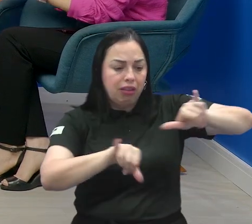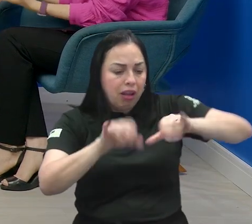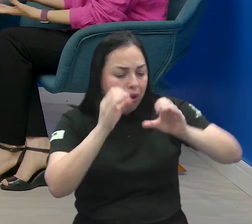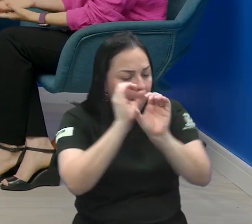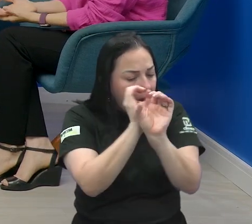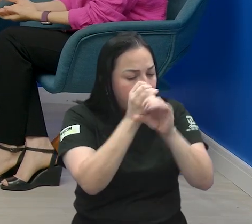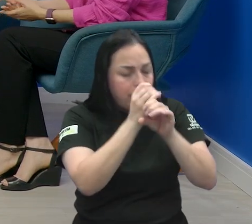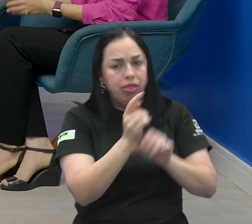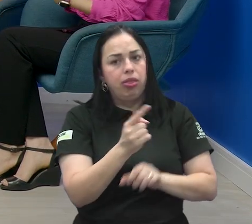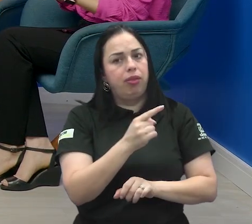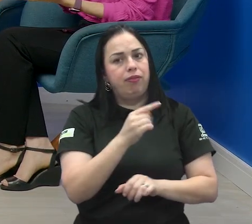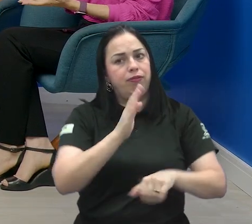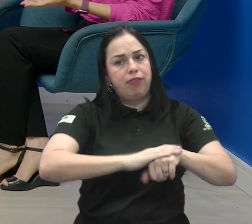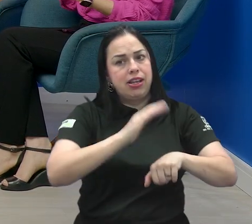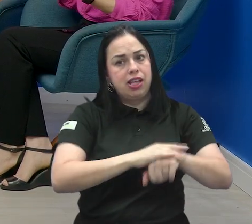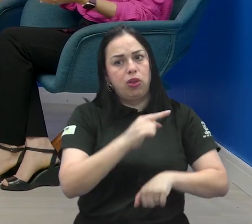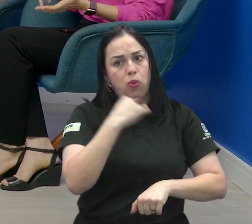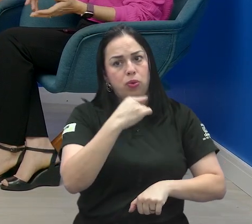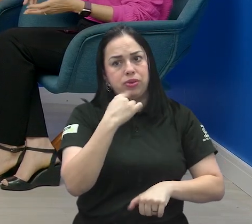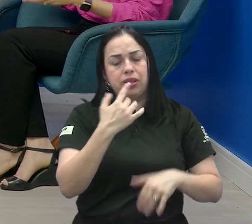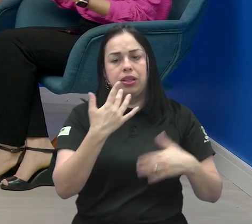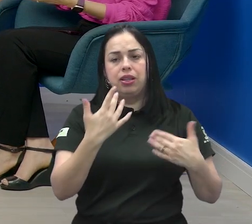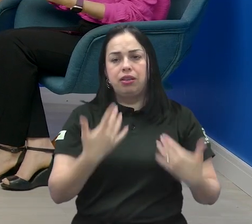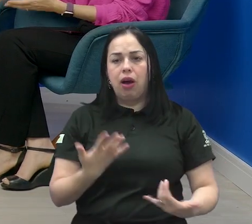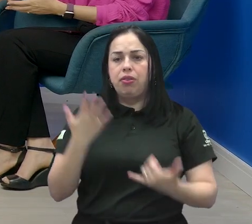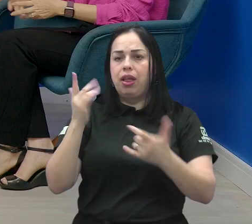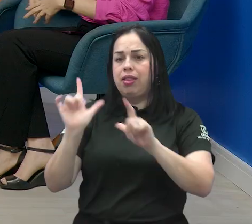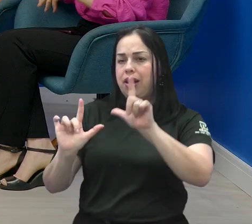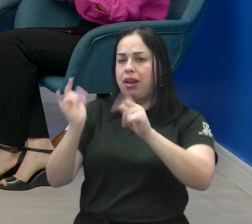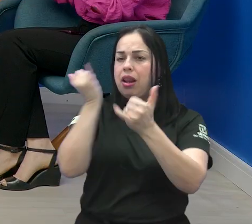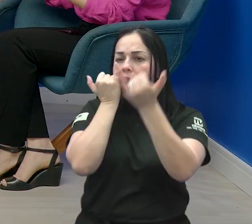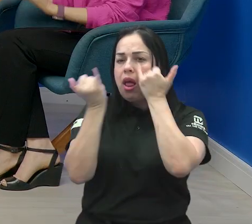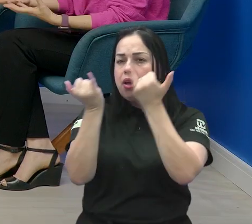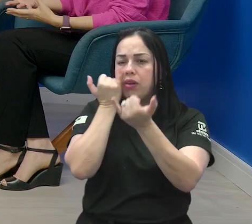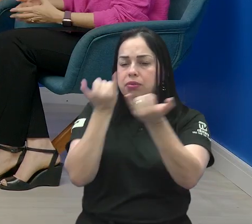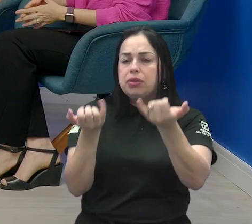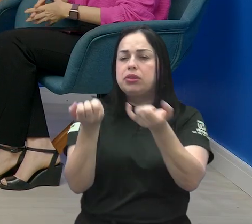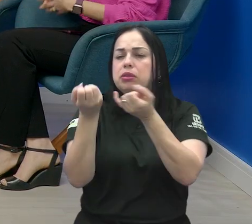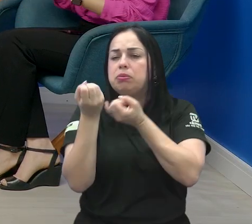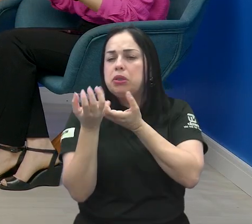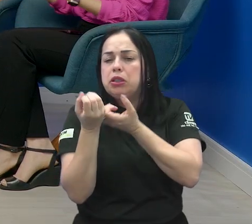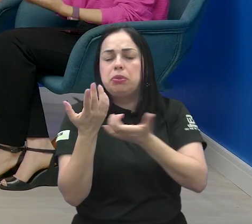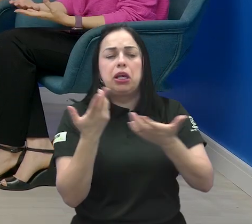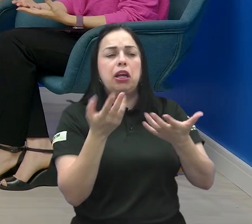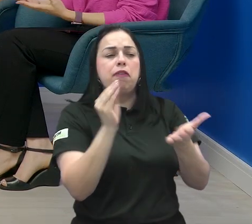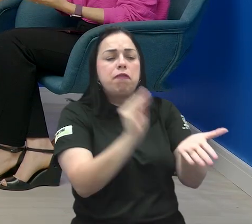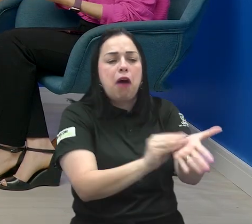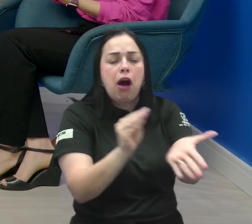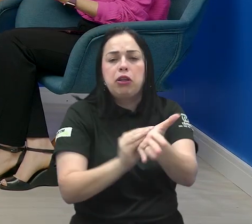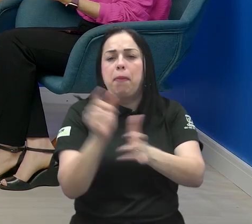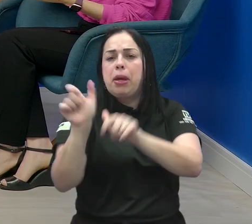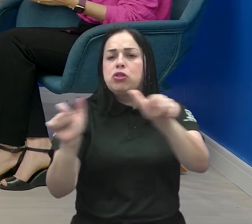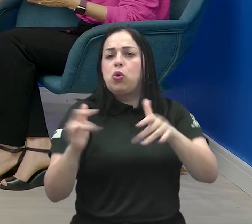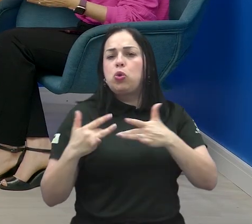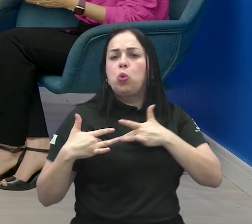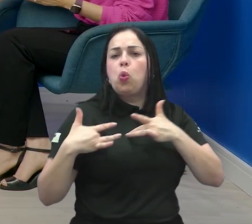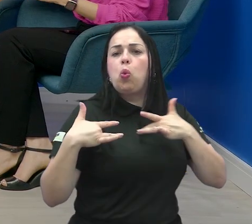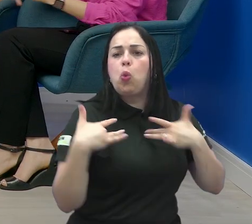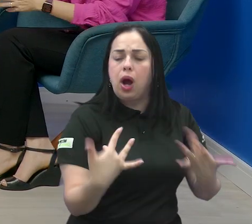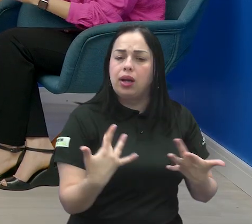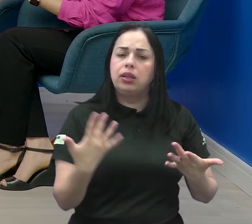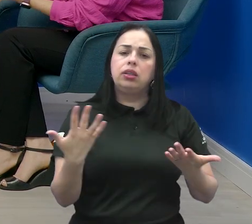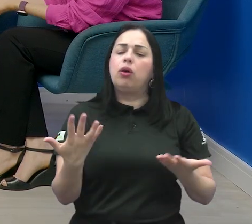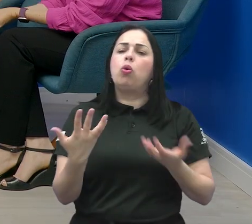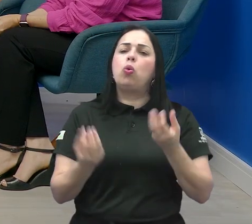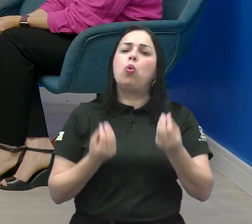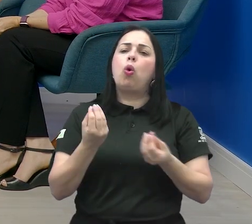sempre escuta isso. E, ao mesmo tempo, no noticiário, a gente vê sempre, né, a questão da falta de estoque, da falta de doadores. Entrando nesse contexto de